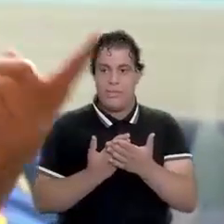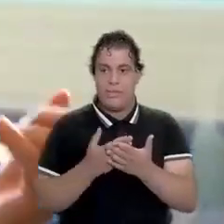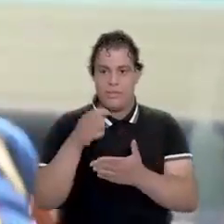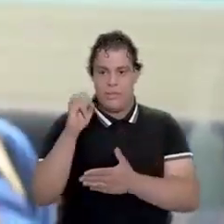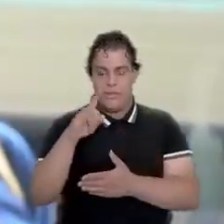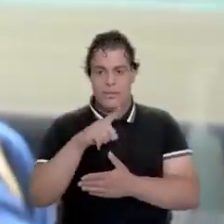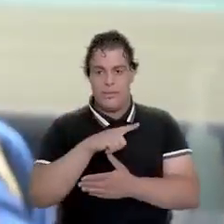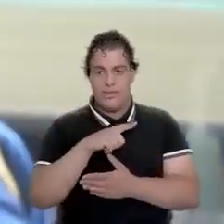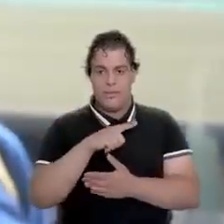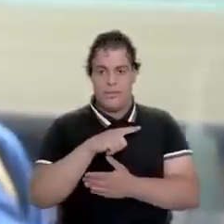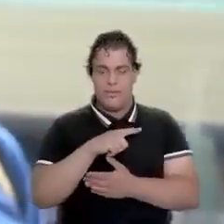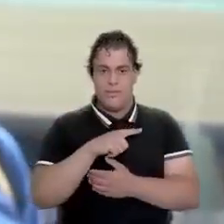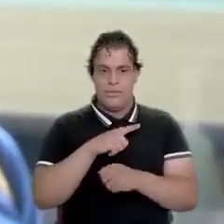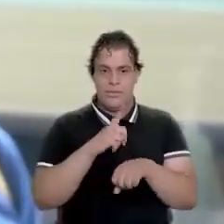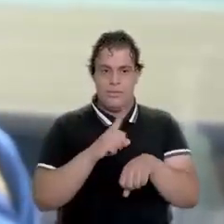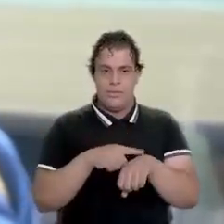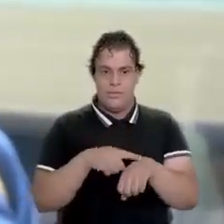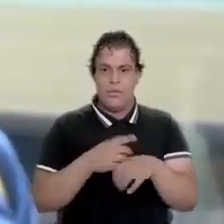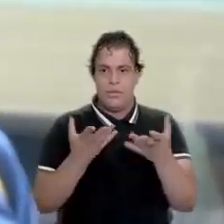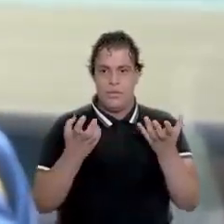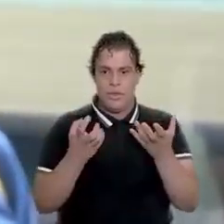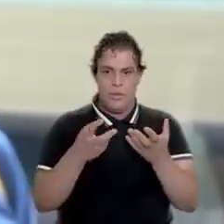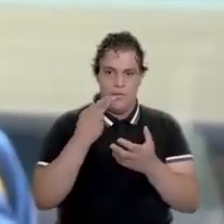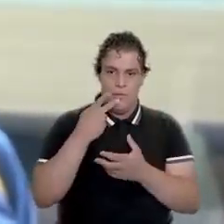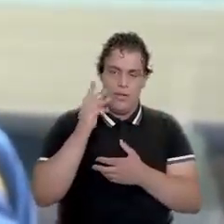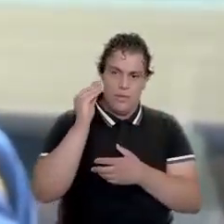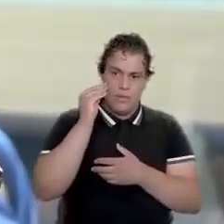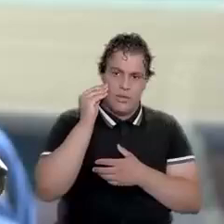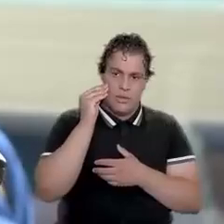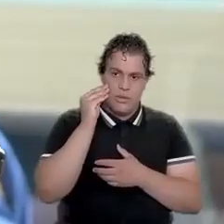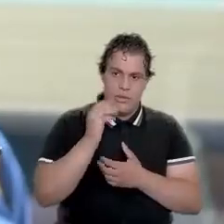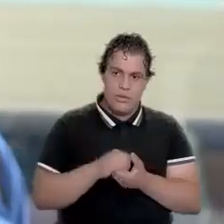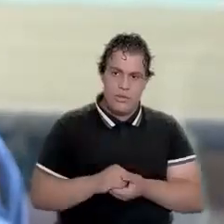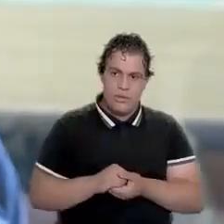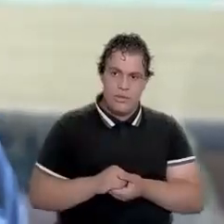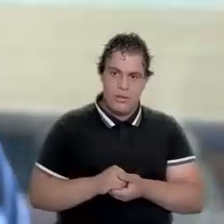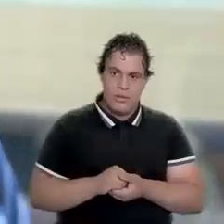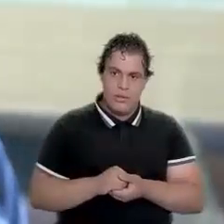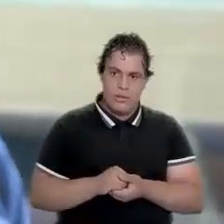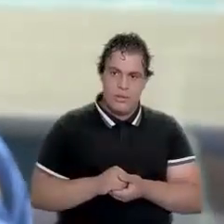eu quero falar uma outra experiência. Pode ser? Ainda?